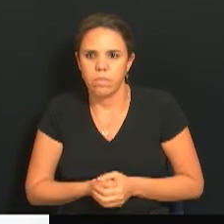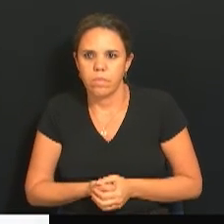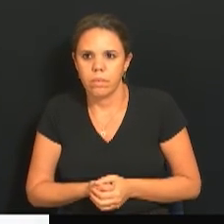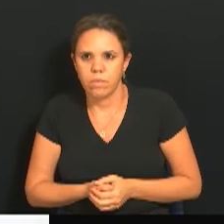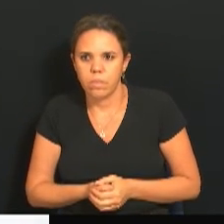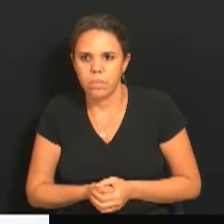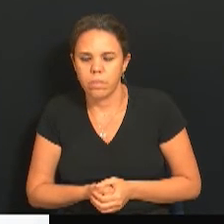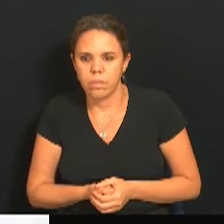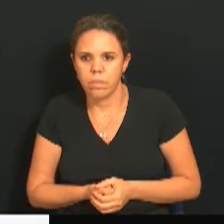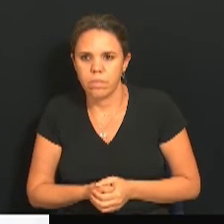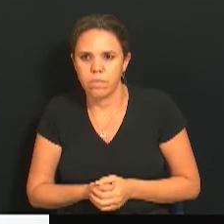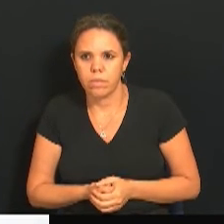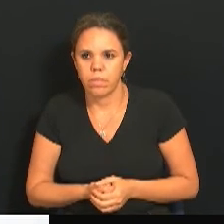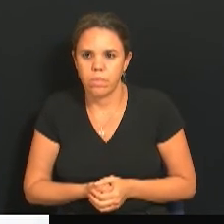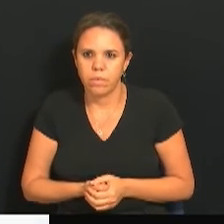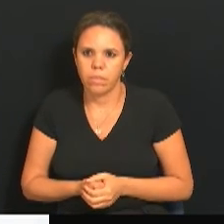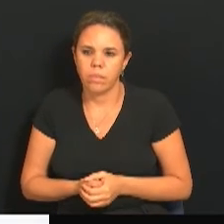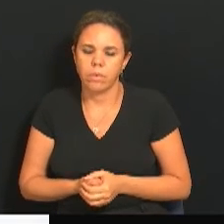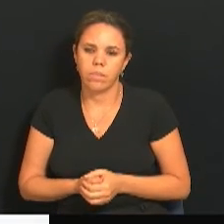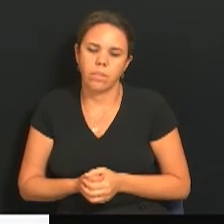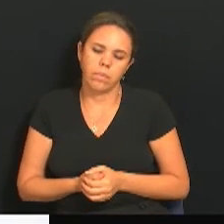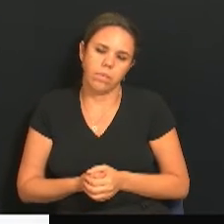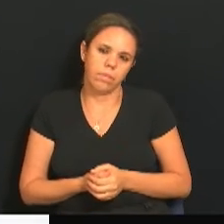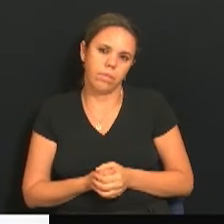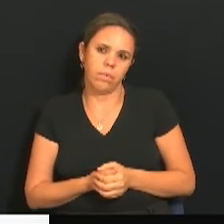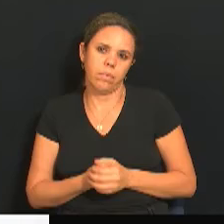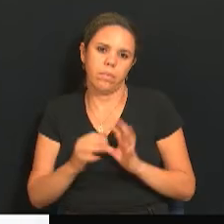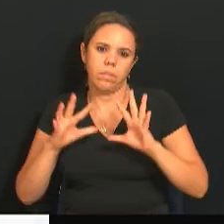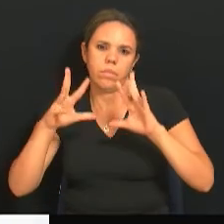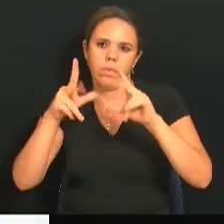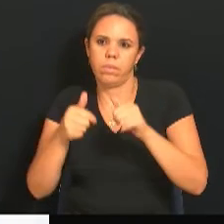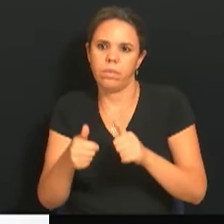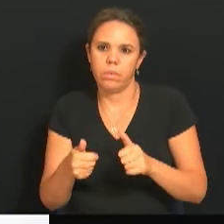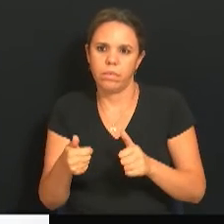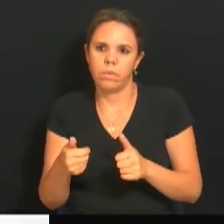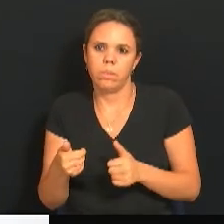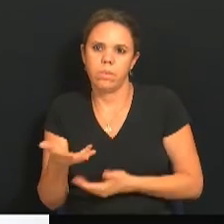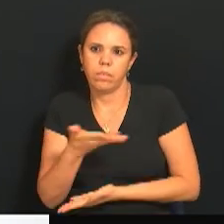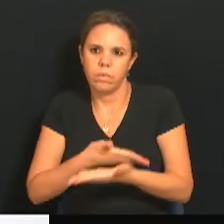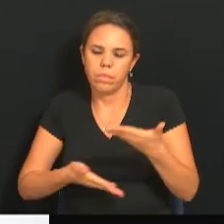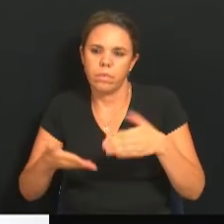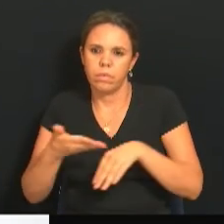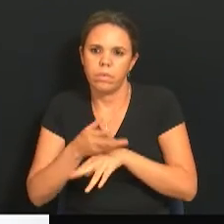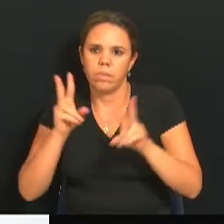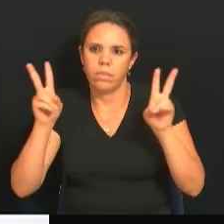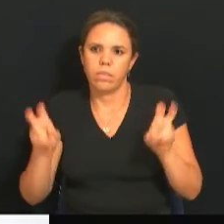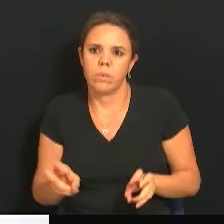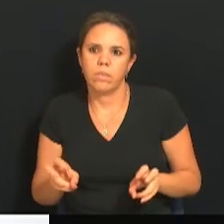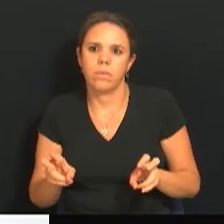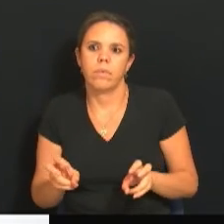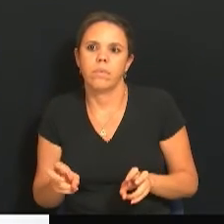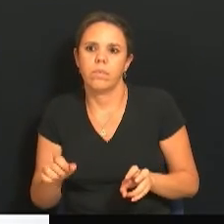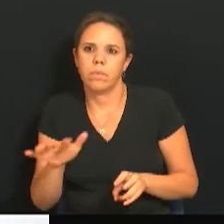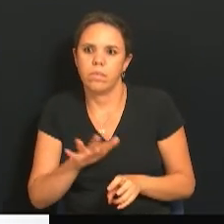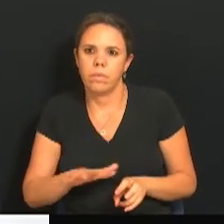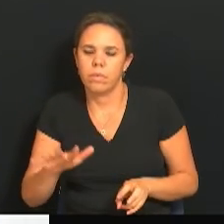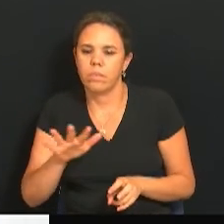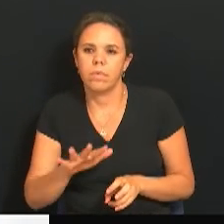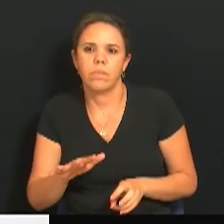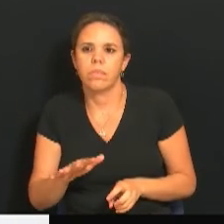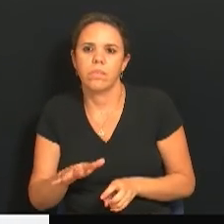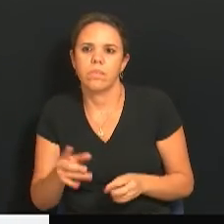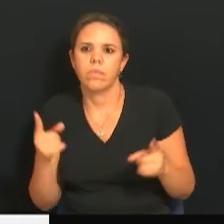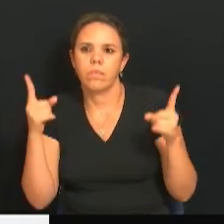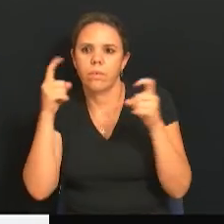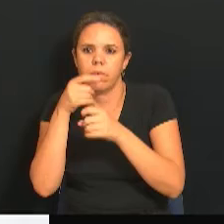dada a complexidade e de todos esses vieses que incidem sobre esse cenário, que